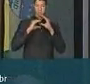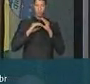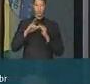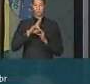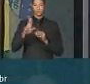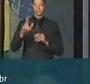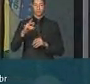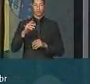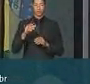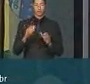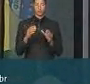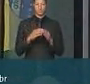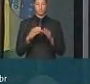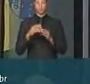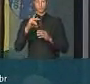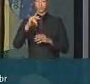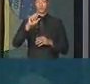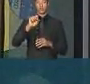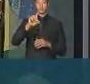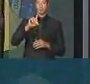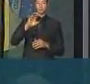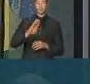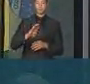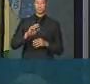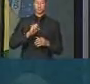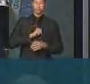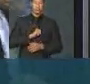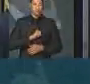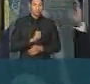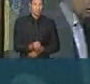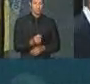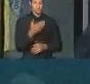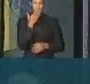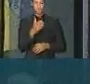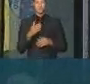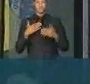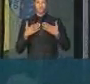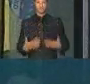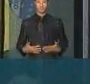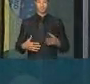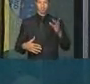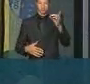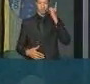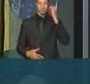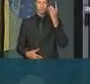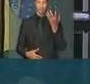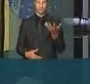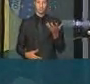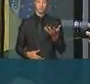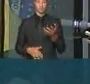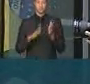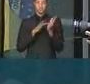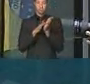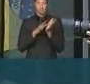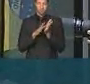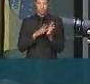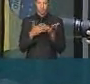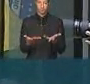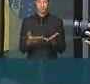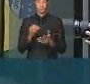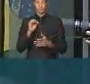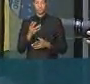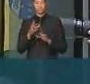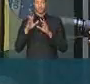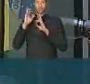em nome do meu partido do PSDB e repudiar esse tipo de comportamento de deputado que quer tapar o sol com a pineira